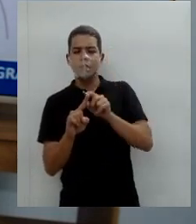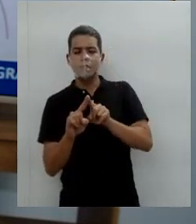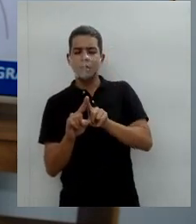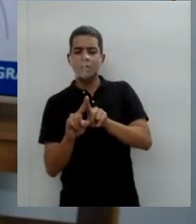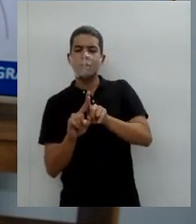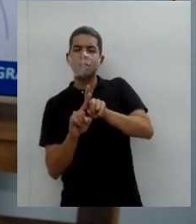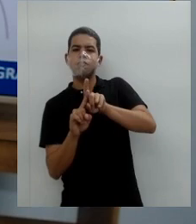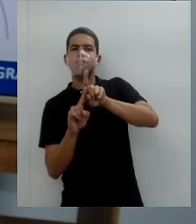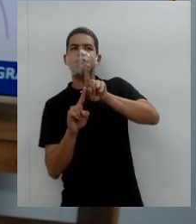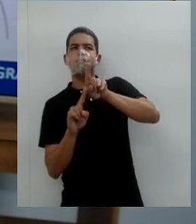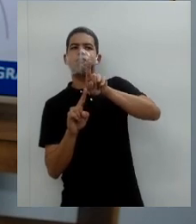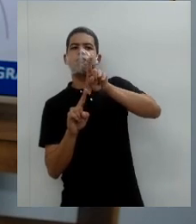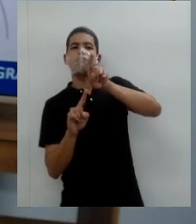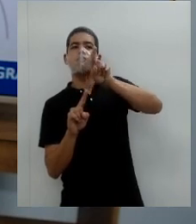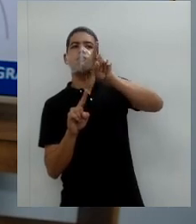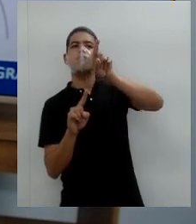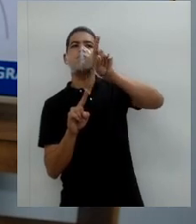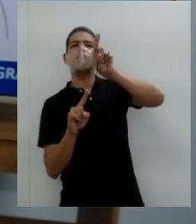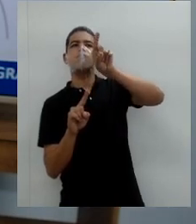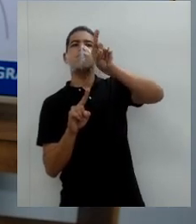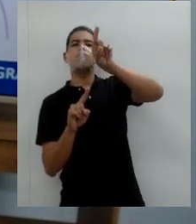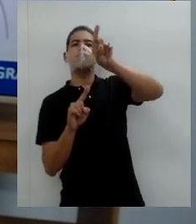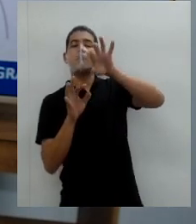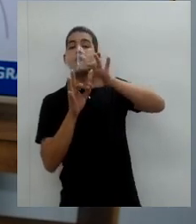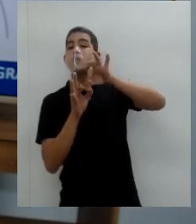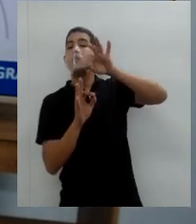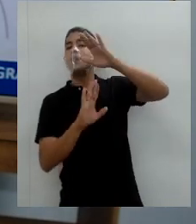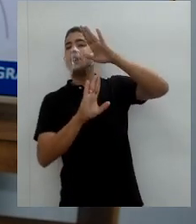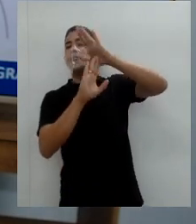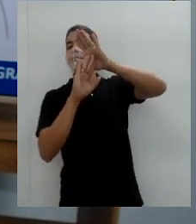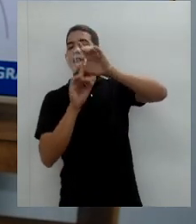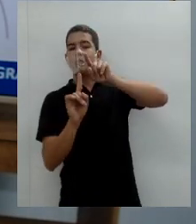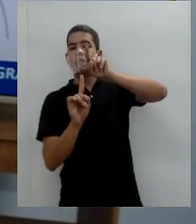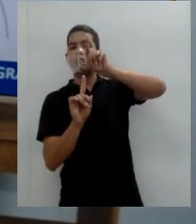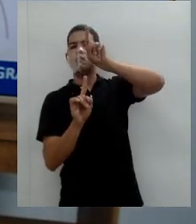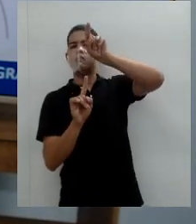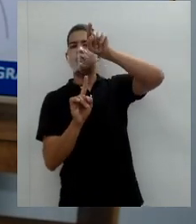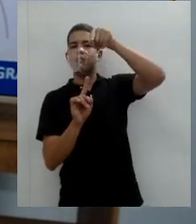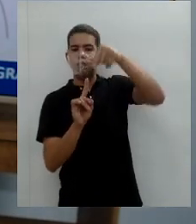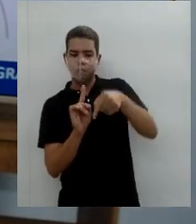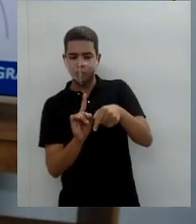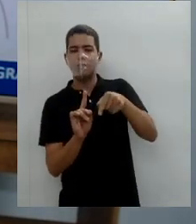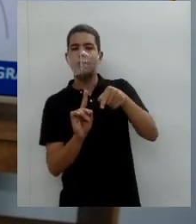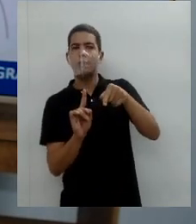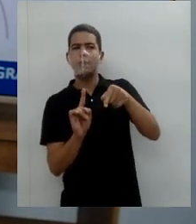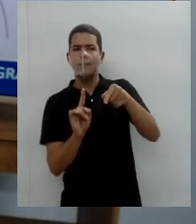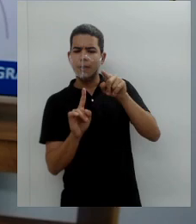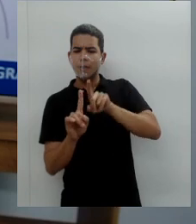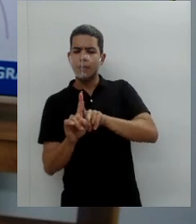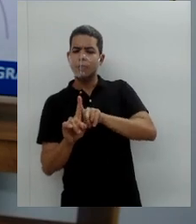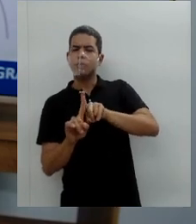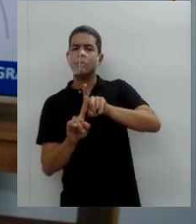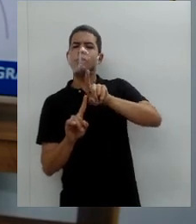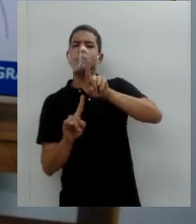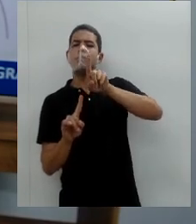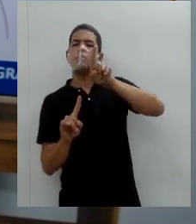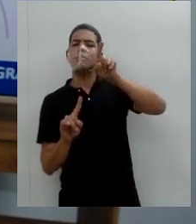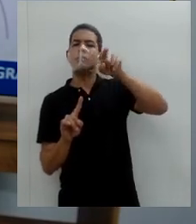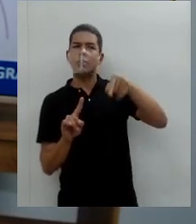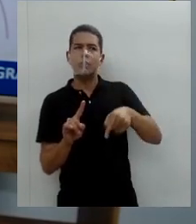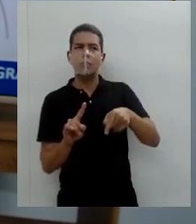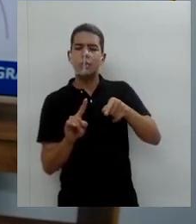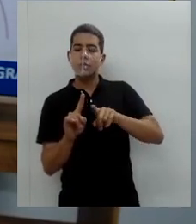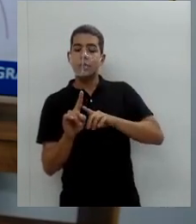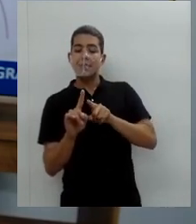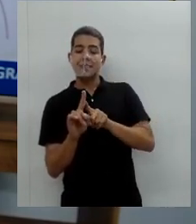ponto da mangueira, ela vai atingir uma altura máxima e ela vai cair, não é verdade? Esse lançamento ou